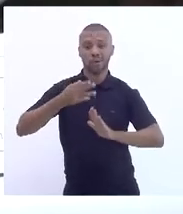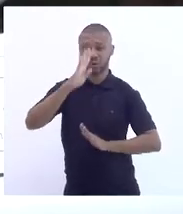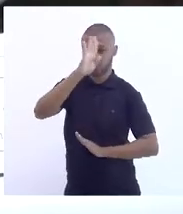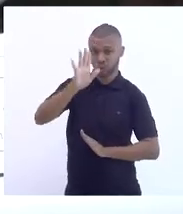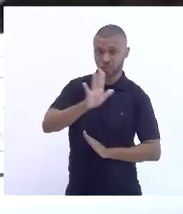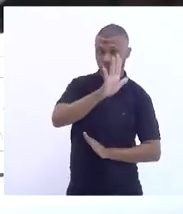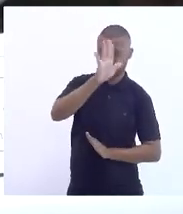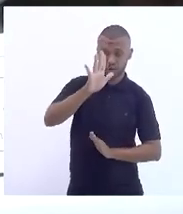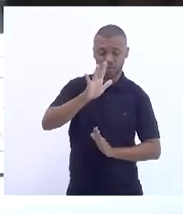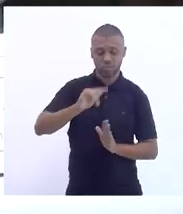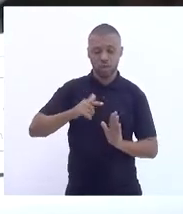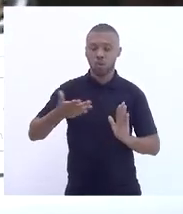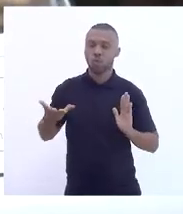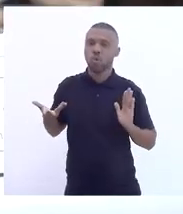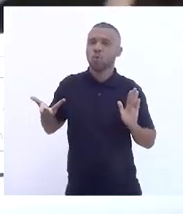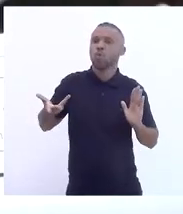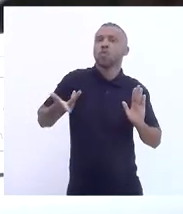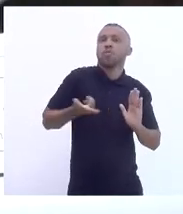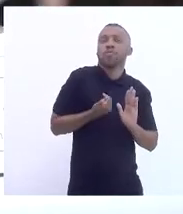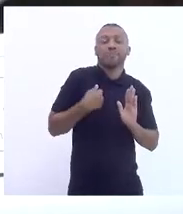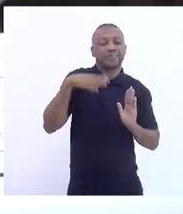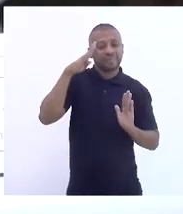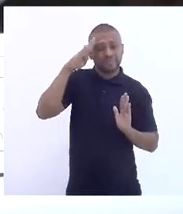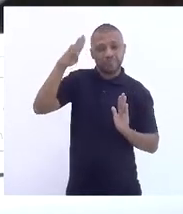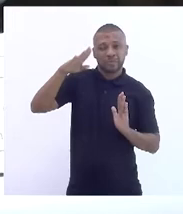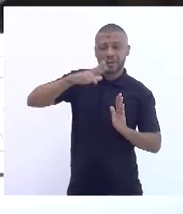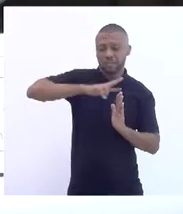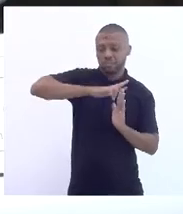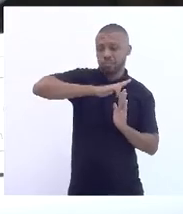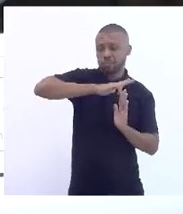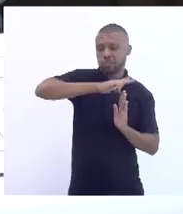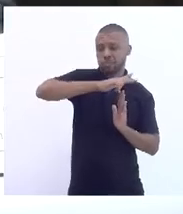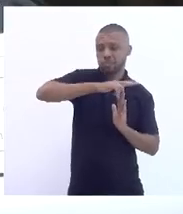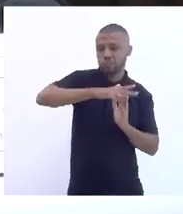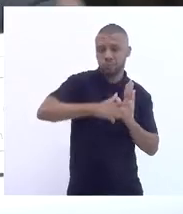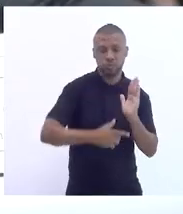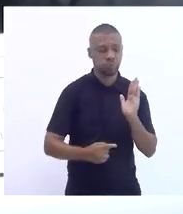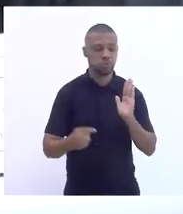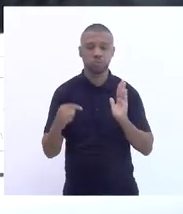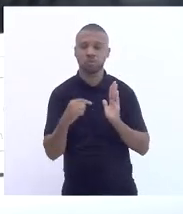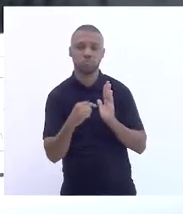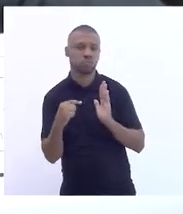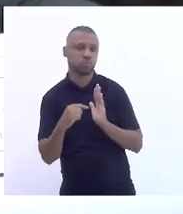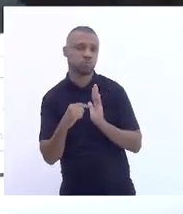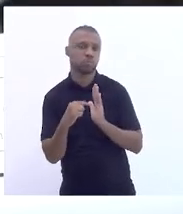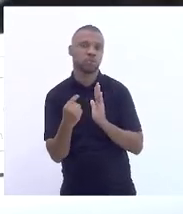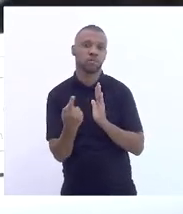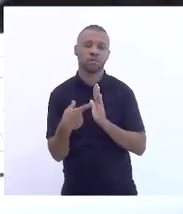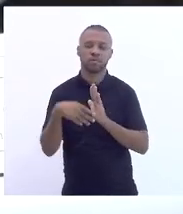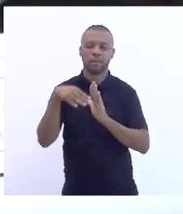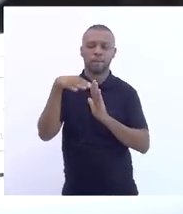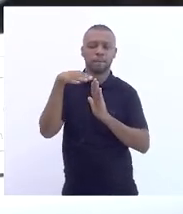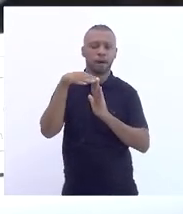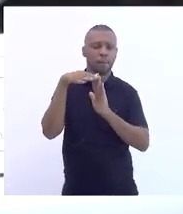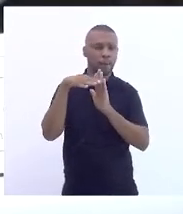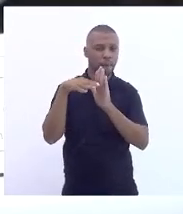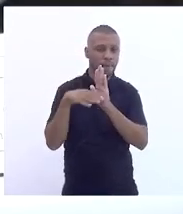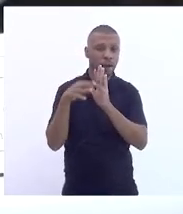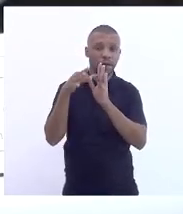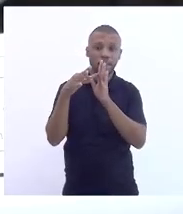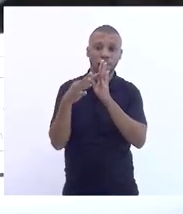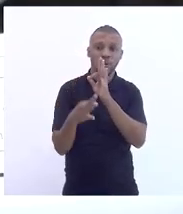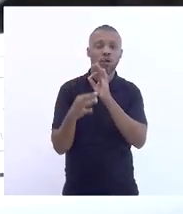a condição do Brasil é uma das mais diversas plurais e um rol extenso